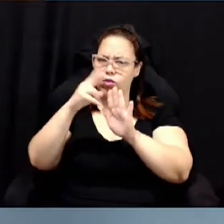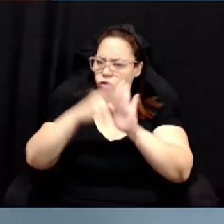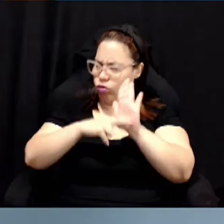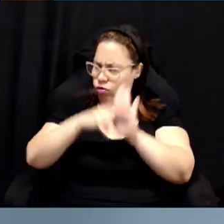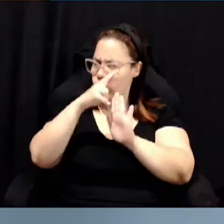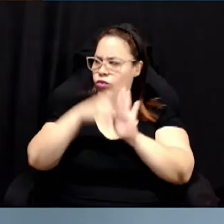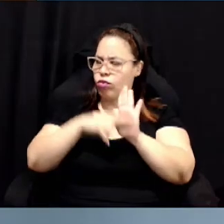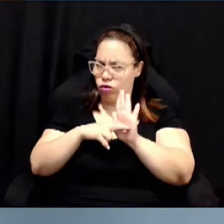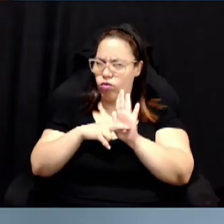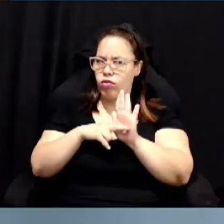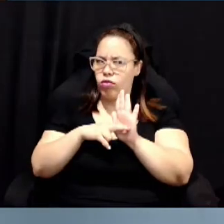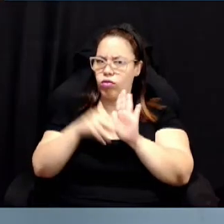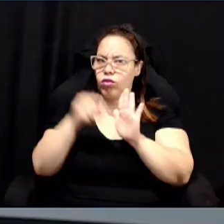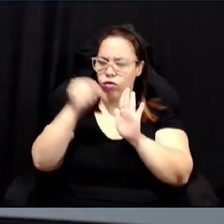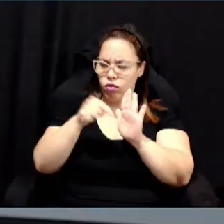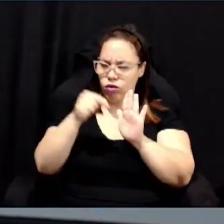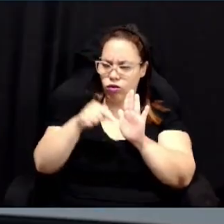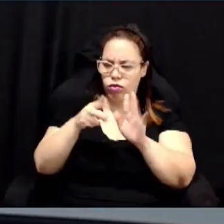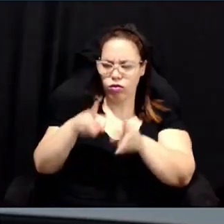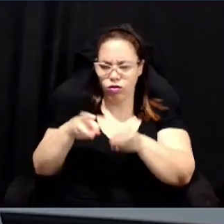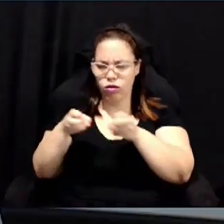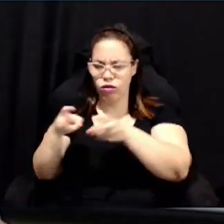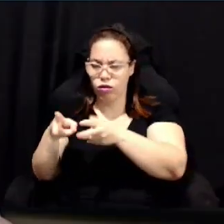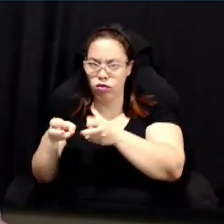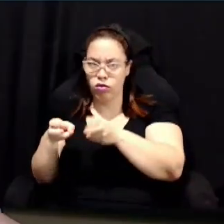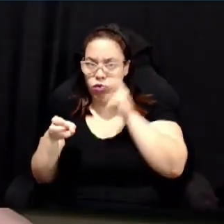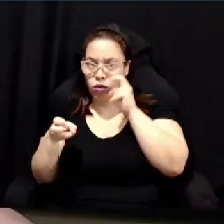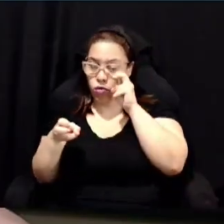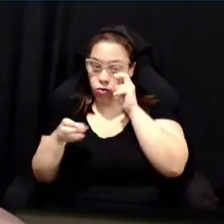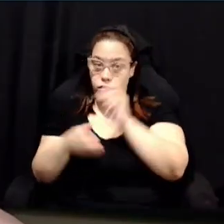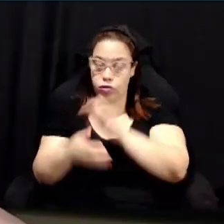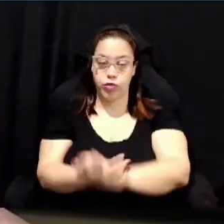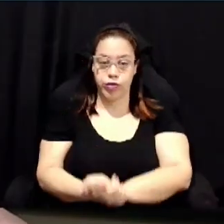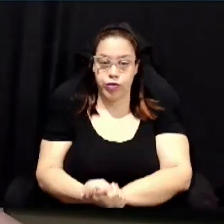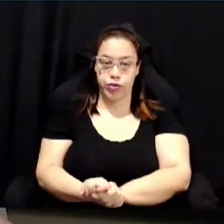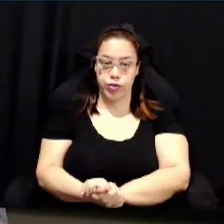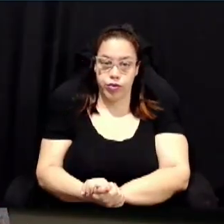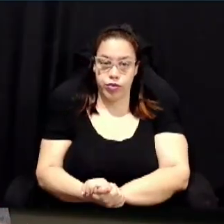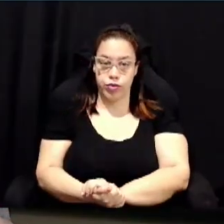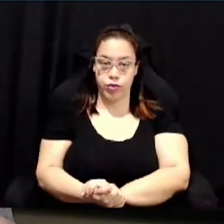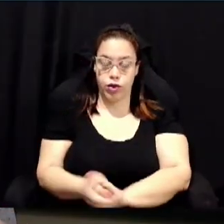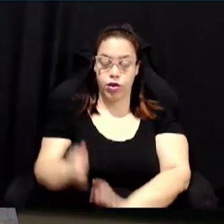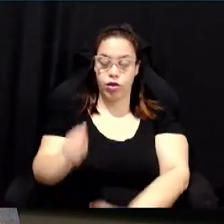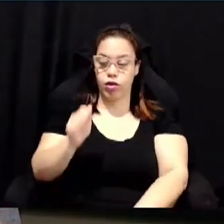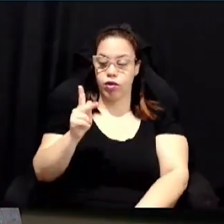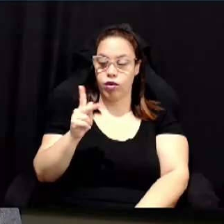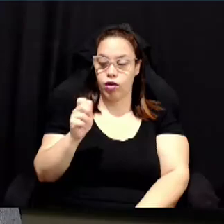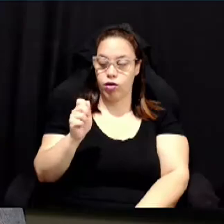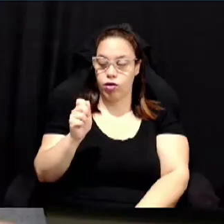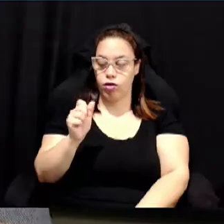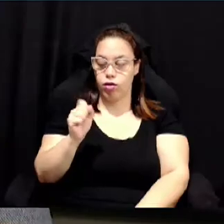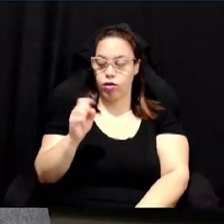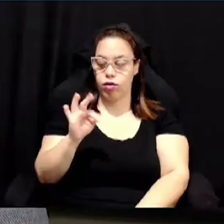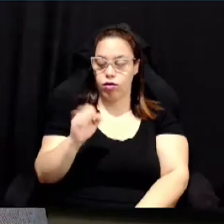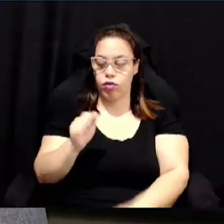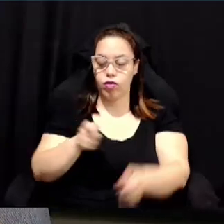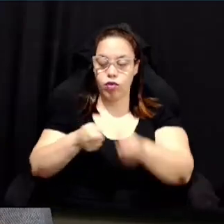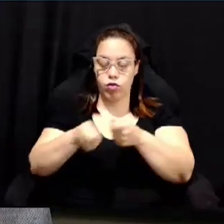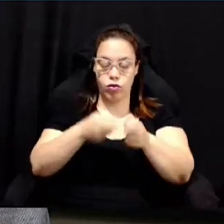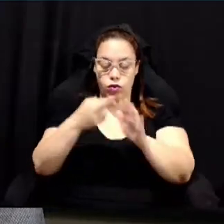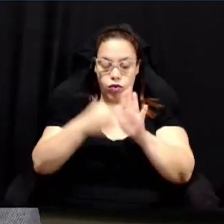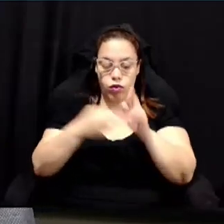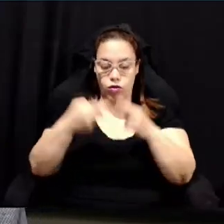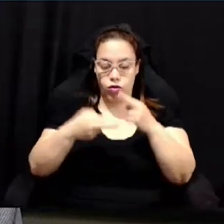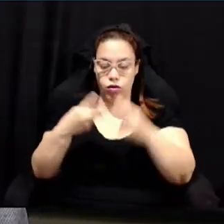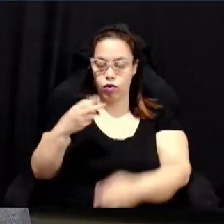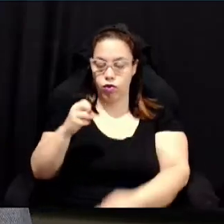licenciamento devem ser observadas. O mercado das apostas esportivas no Brasil foi regulamentado em 2024, após